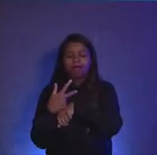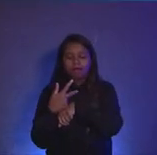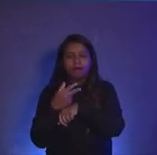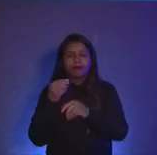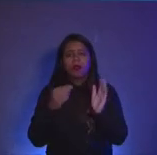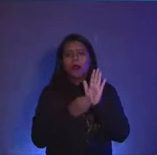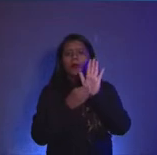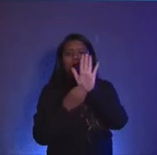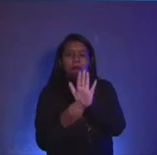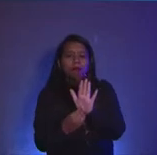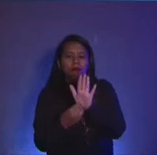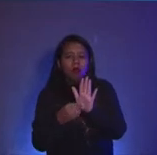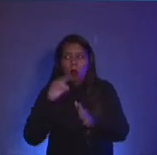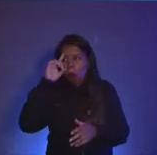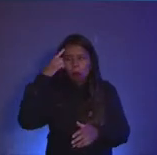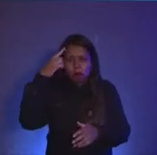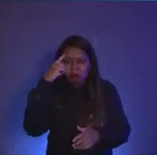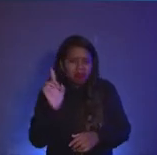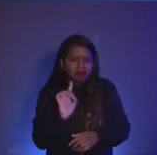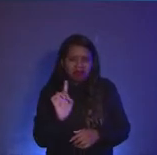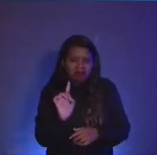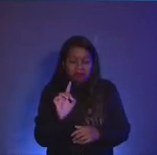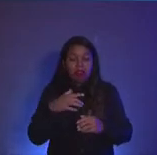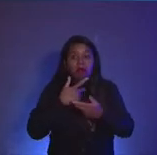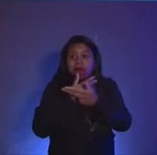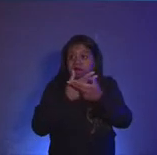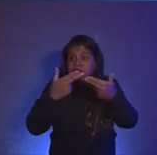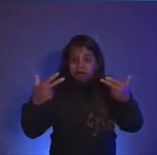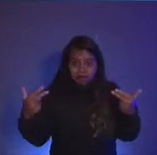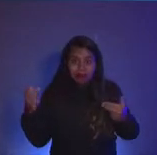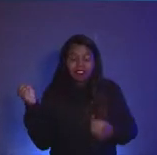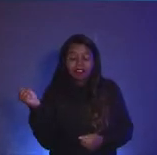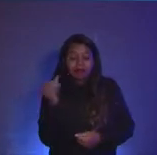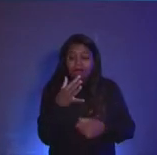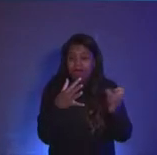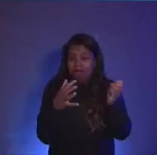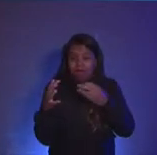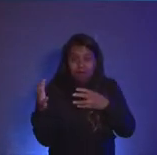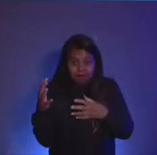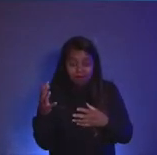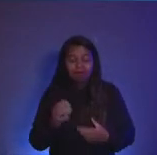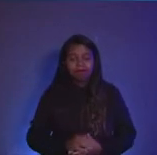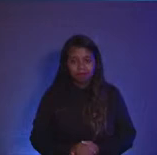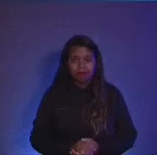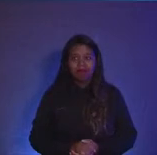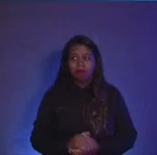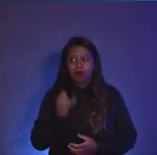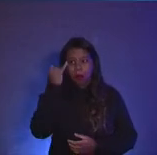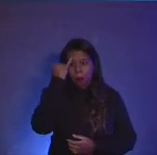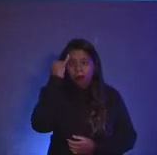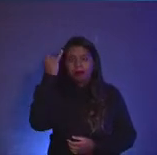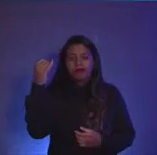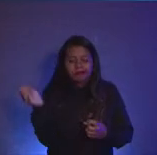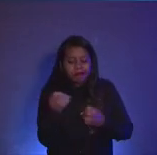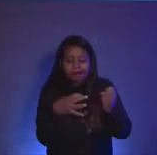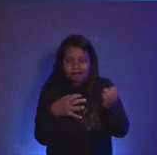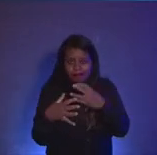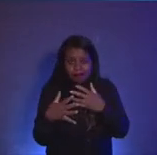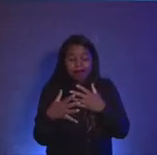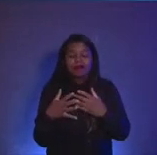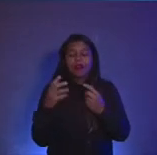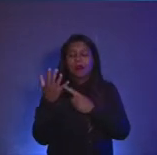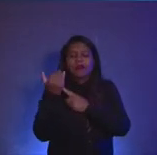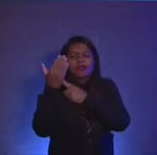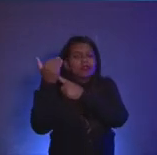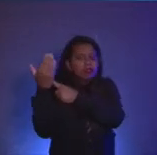e tragam elementos de experimentação. E a inovação aqui, a gente está falando não apenas do uso de novas tecnologias, mas